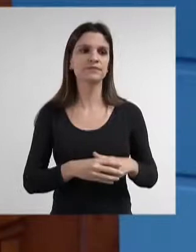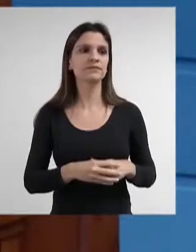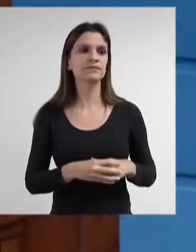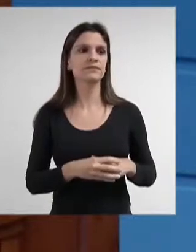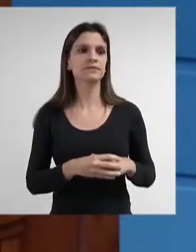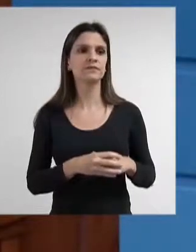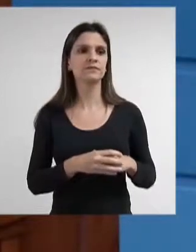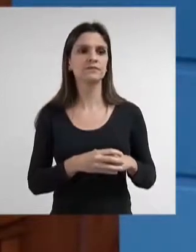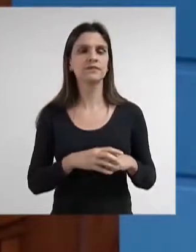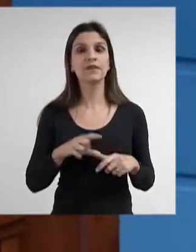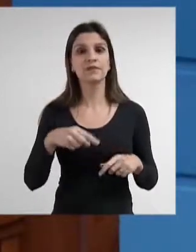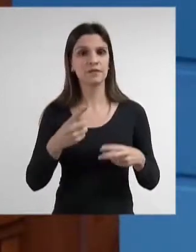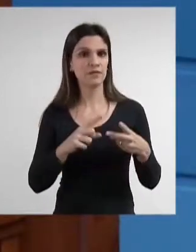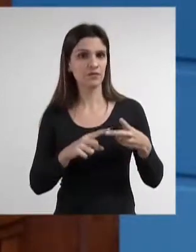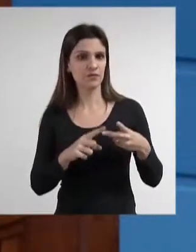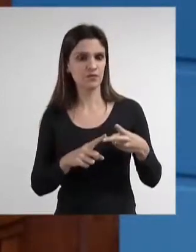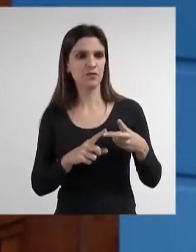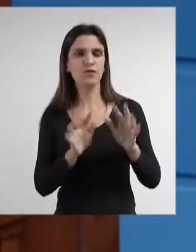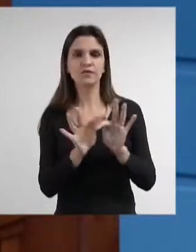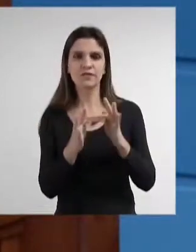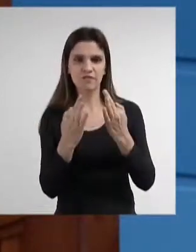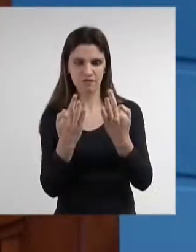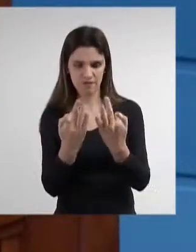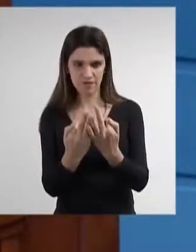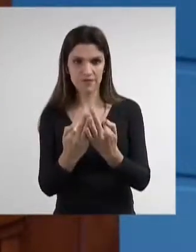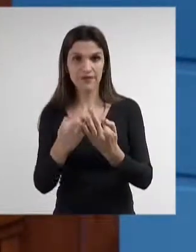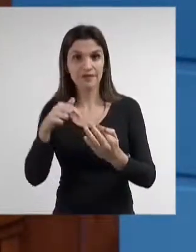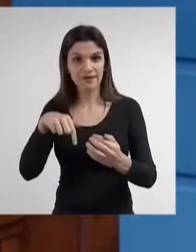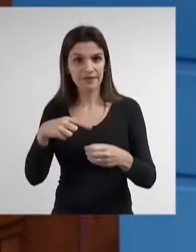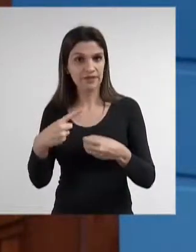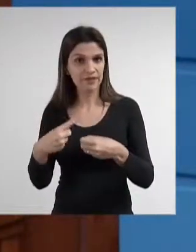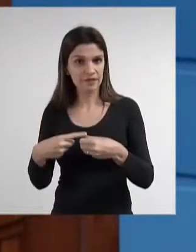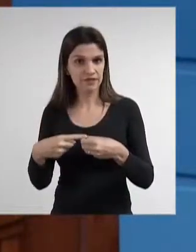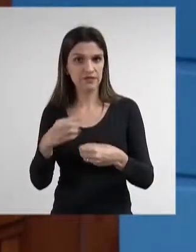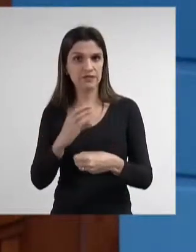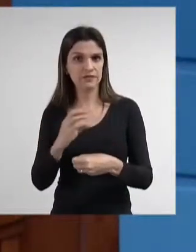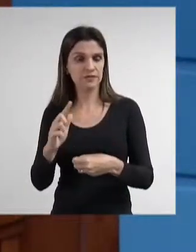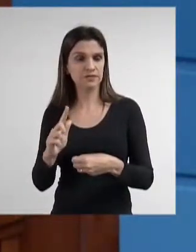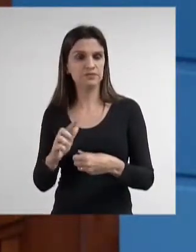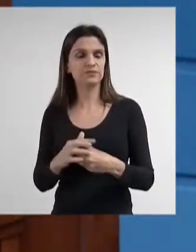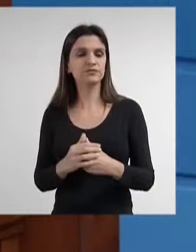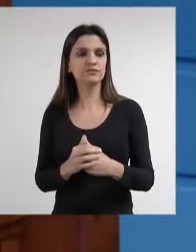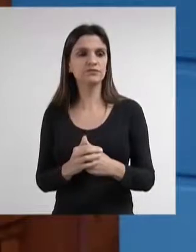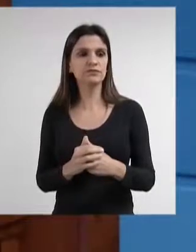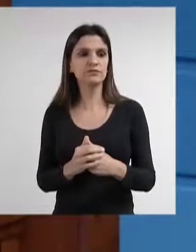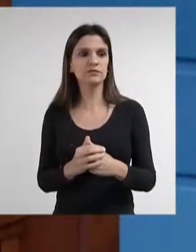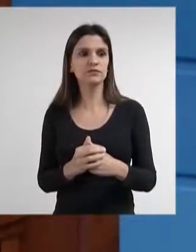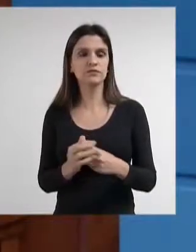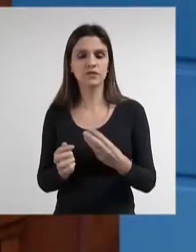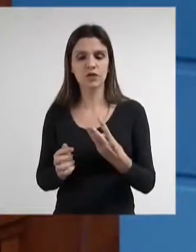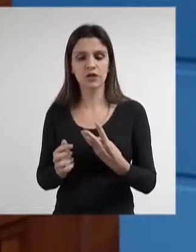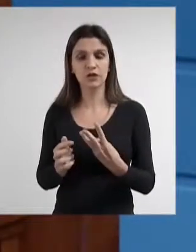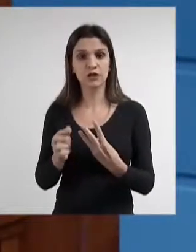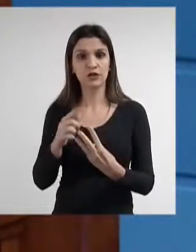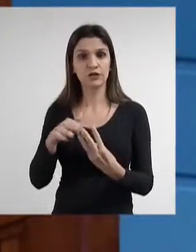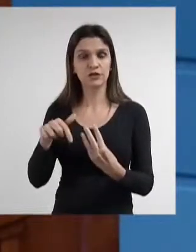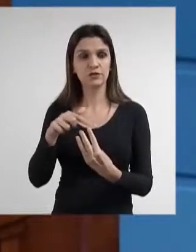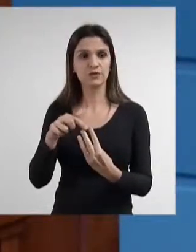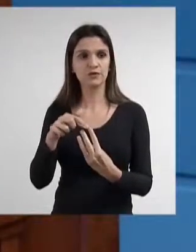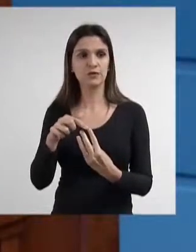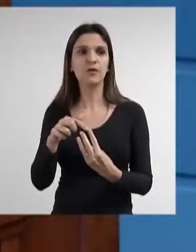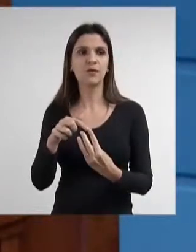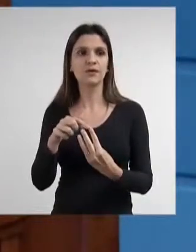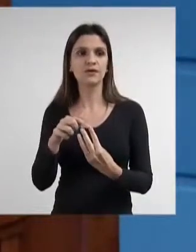Depois cita o caso de uma outra família aqui em Campo Grande, de 3 pessoas, com um salário de R$